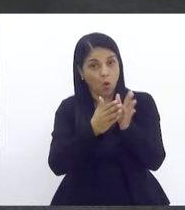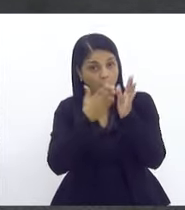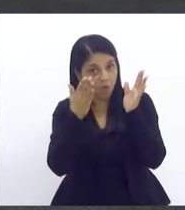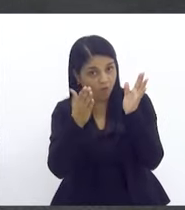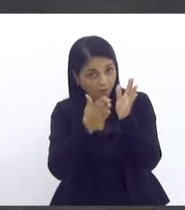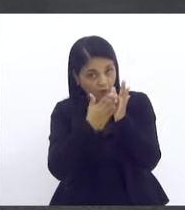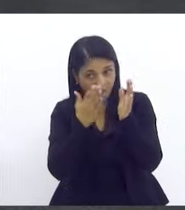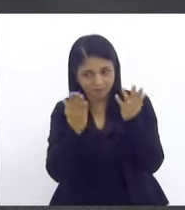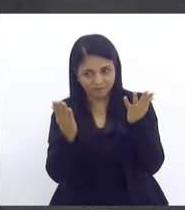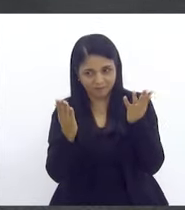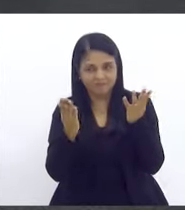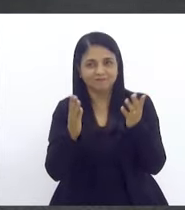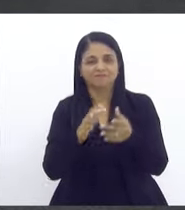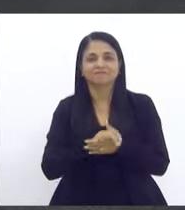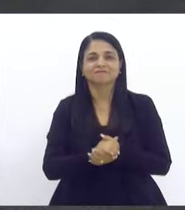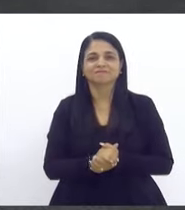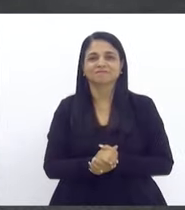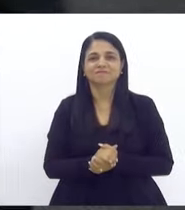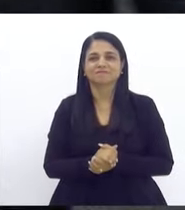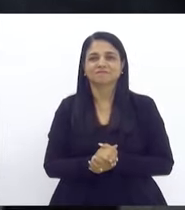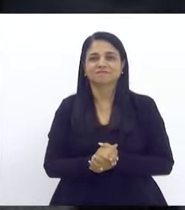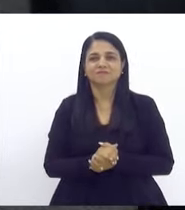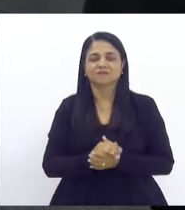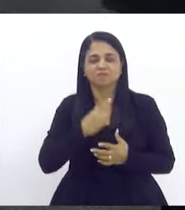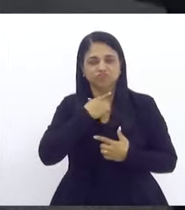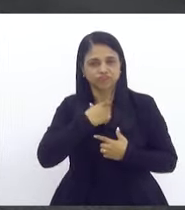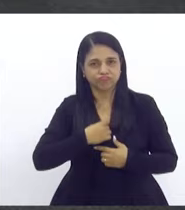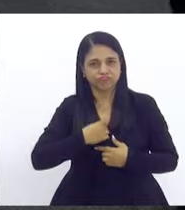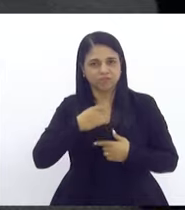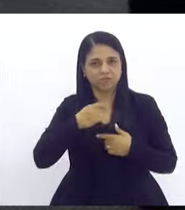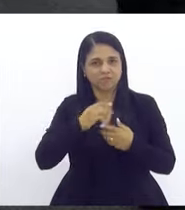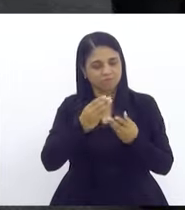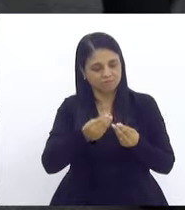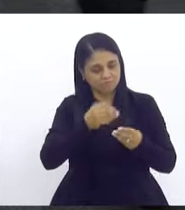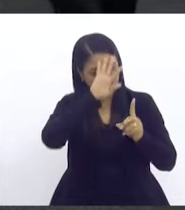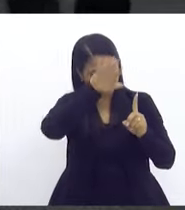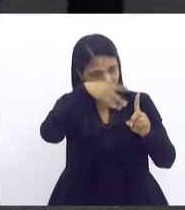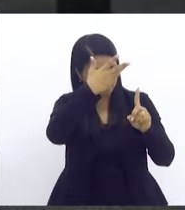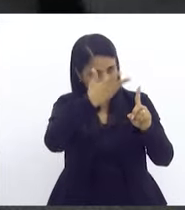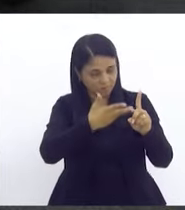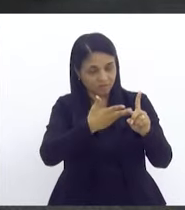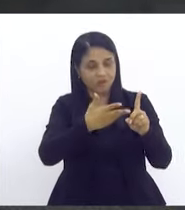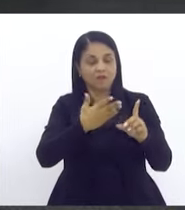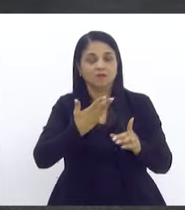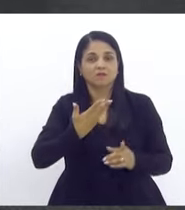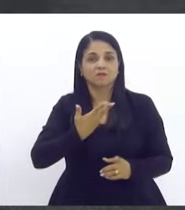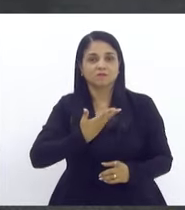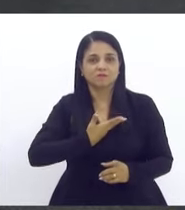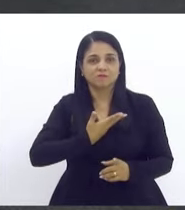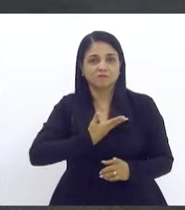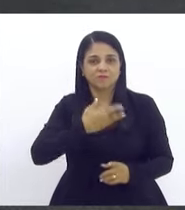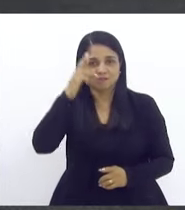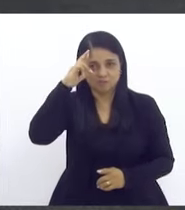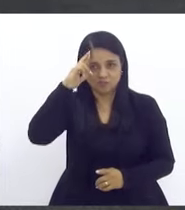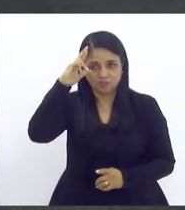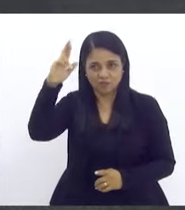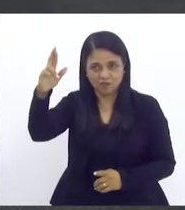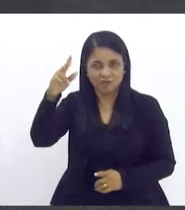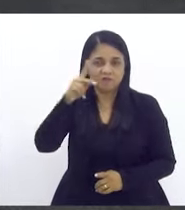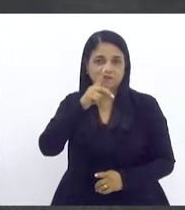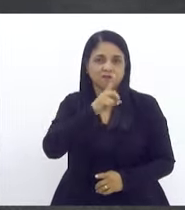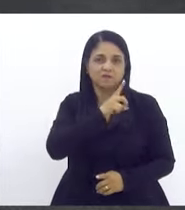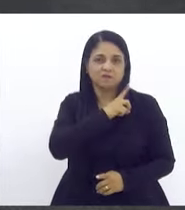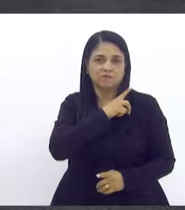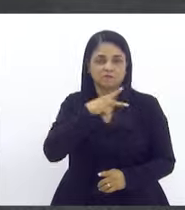louvar as condecorações à nossa querida chefe da